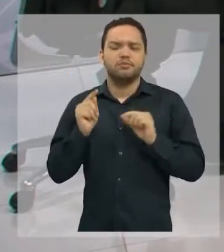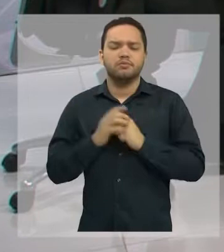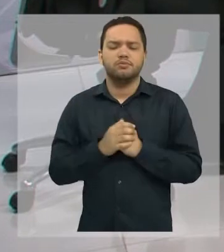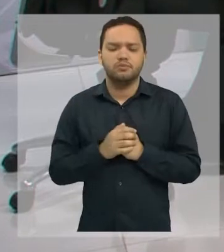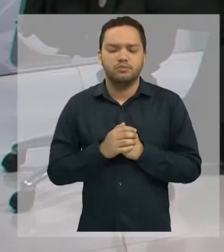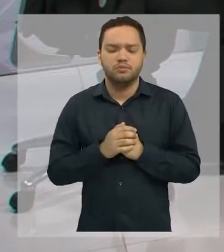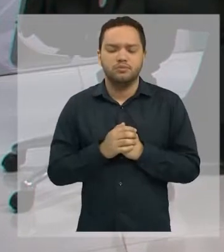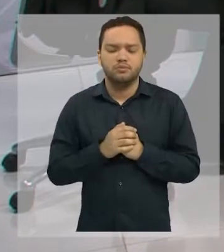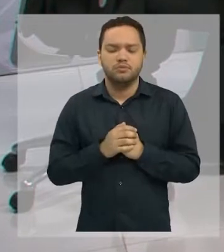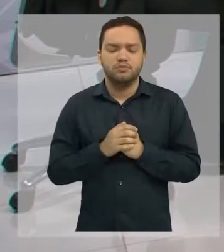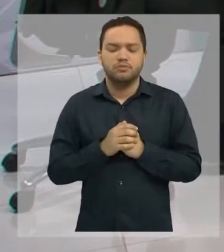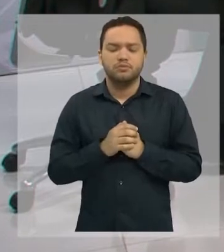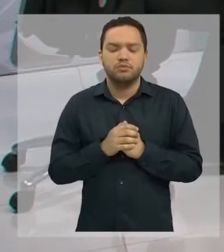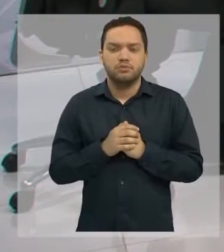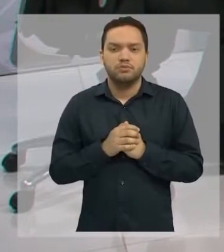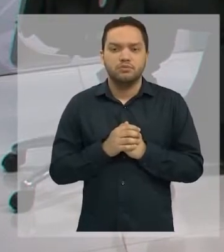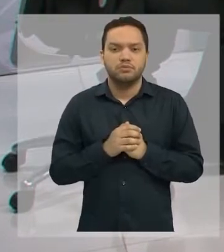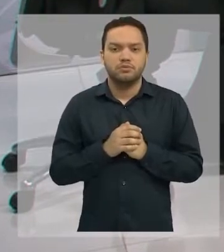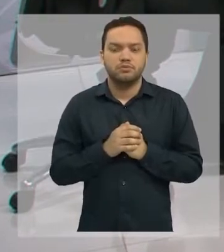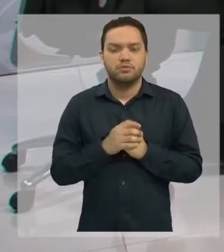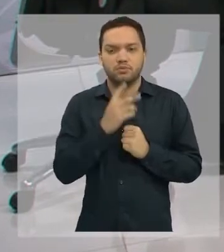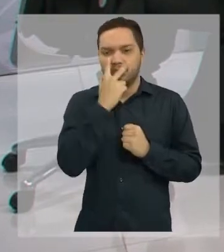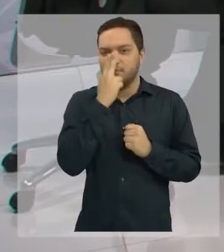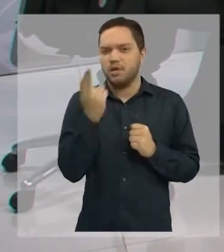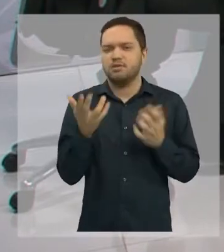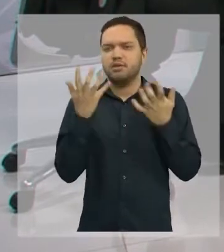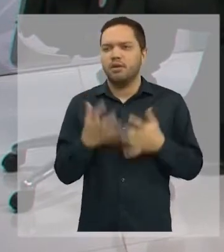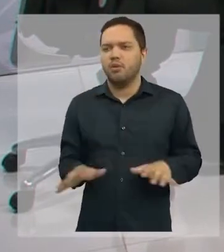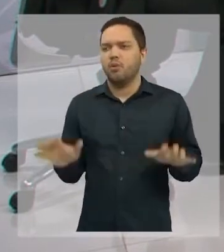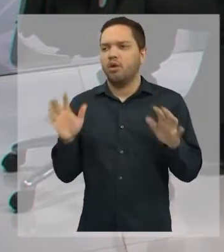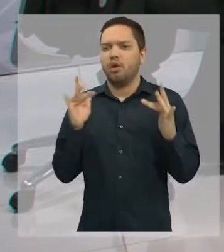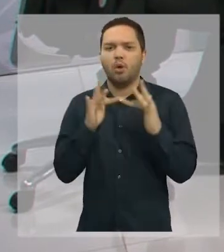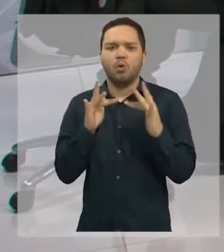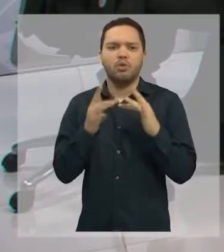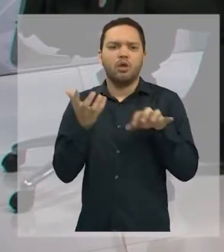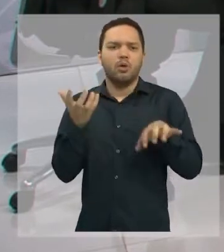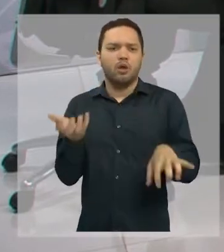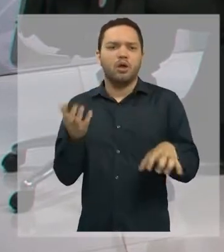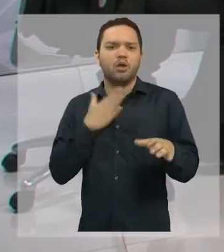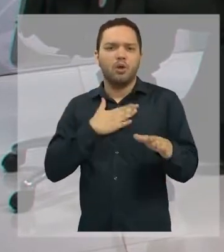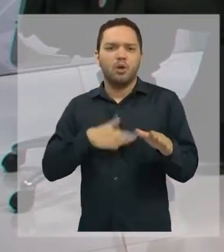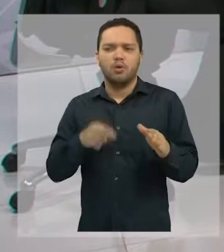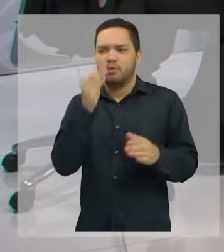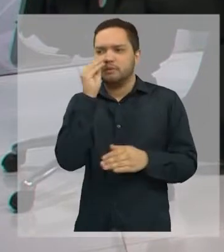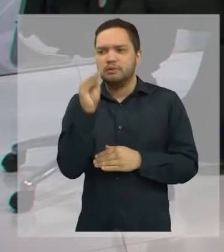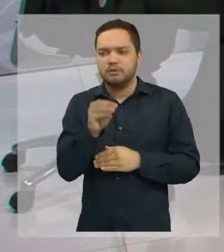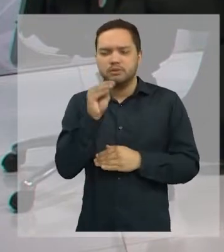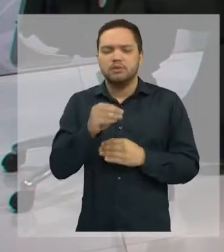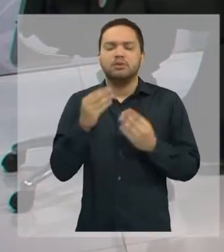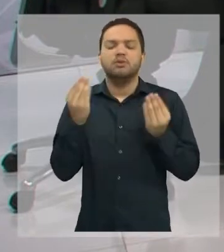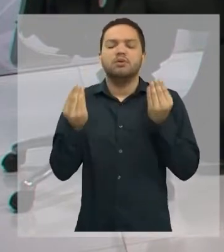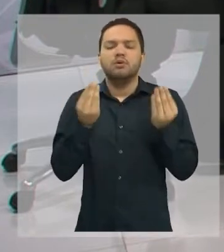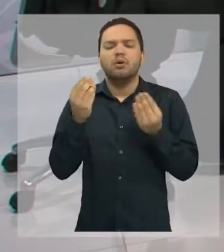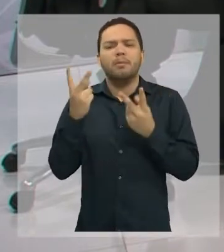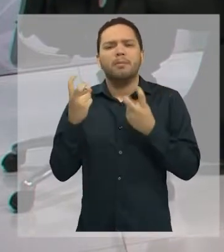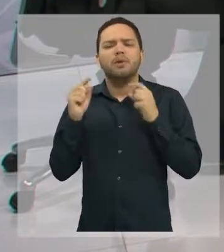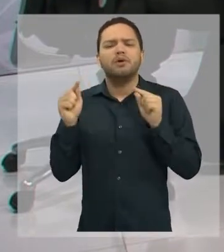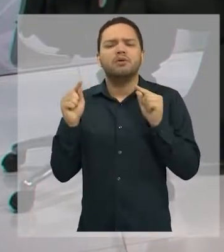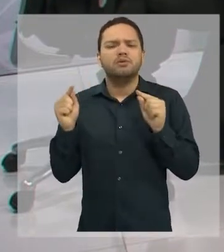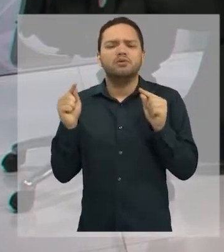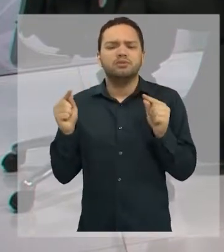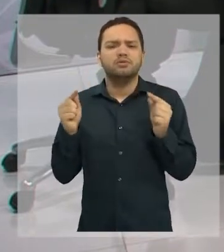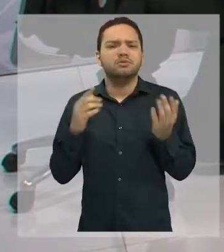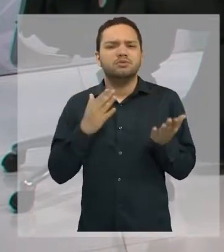como querem alguns fazer acreditar, as costas para o Congresso Nacional, numa demonstração